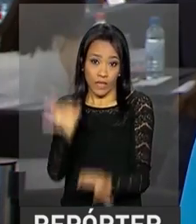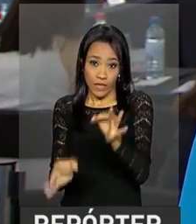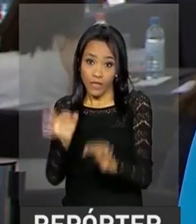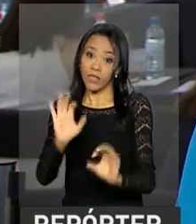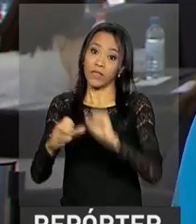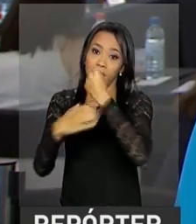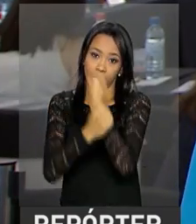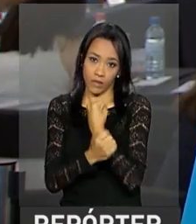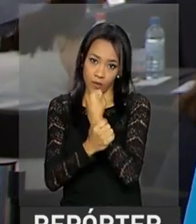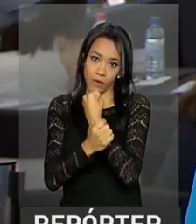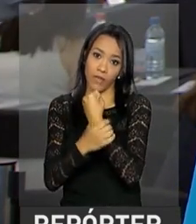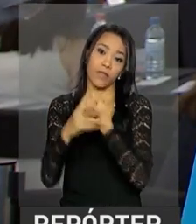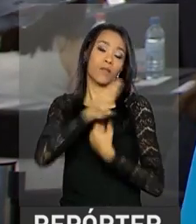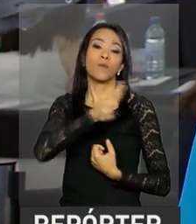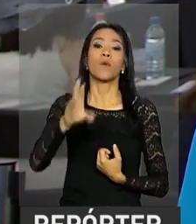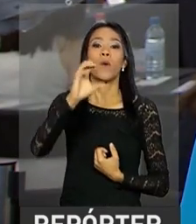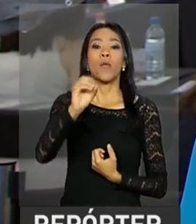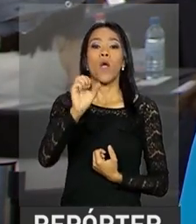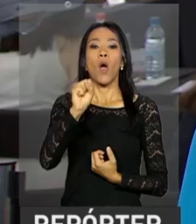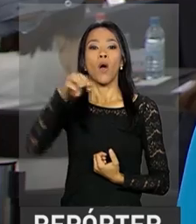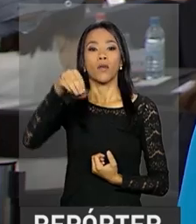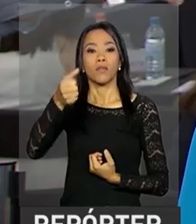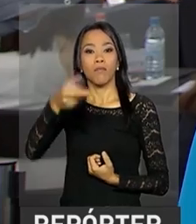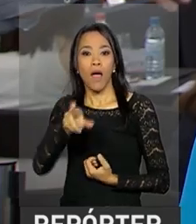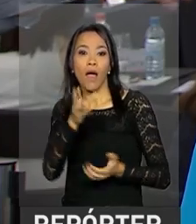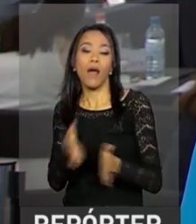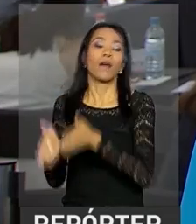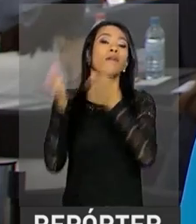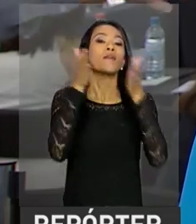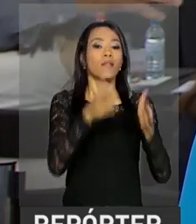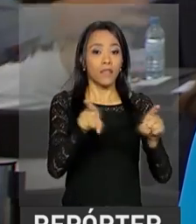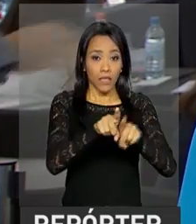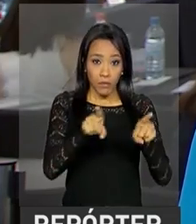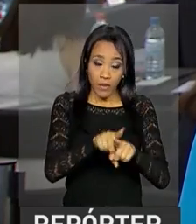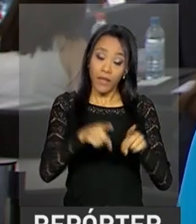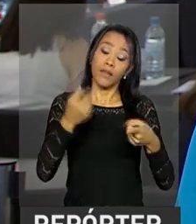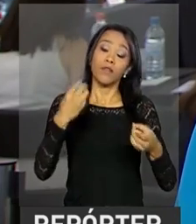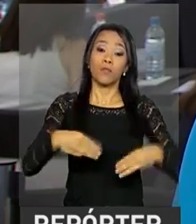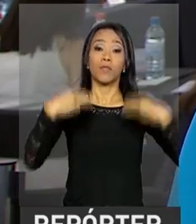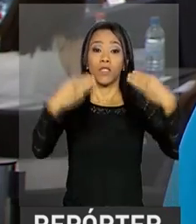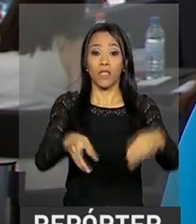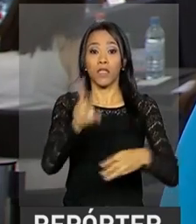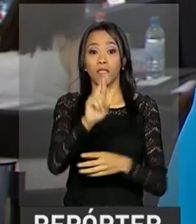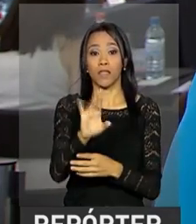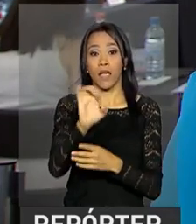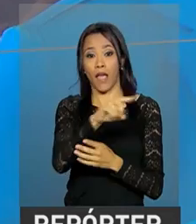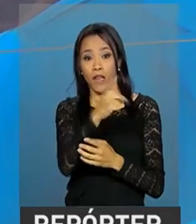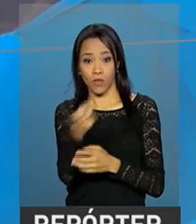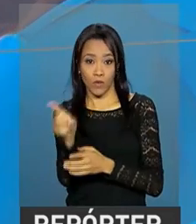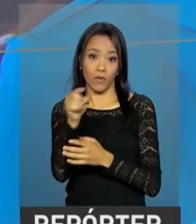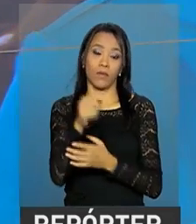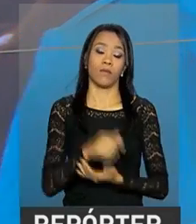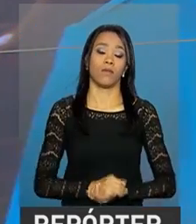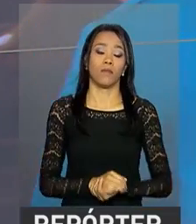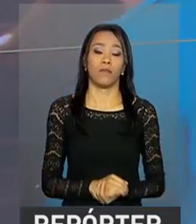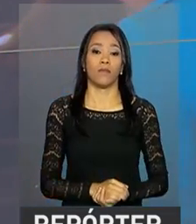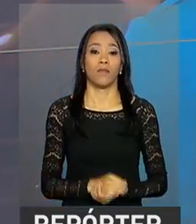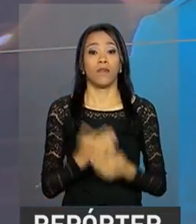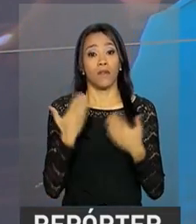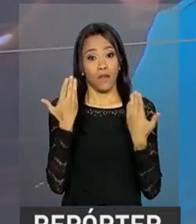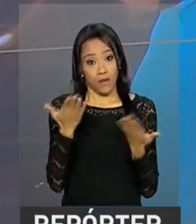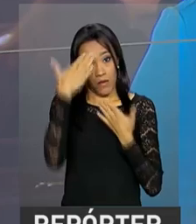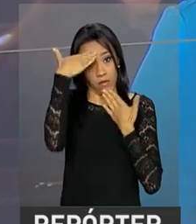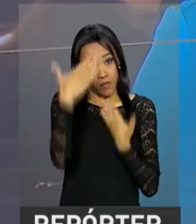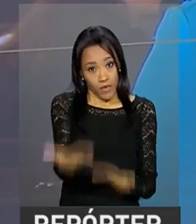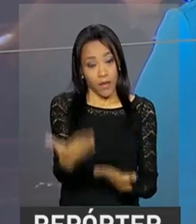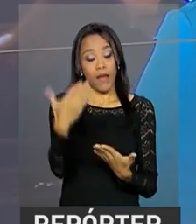Segurança Pública, Osmar Serrário, e também das Relações Exteriores, Aloysio Nunes. Volto com você, Leandro. Então, ok, Mara, obrigado pelas